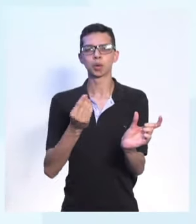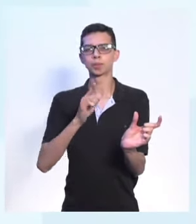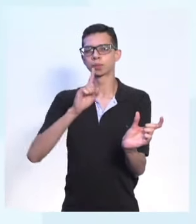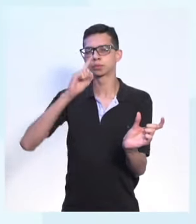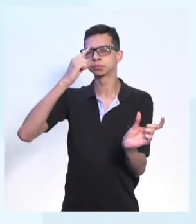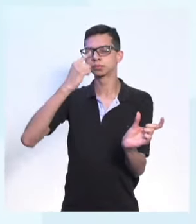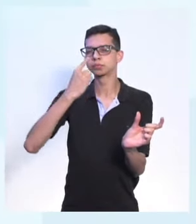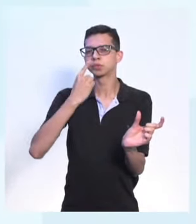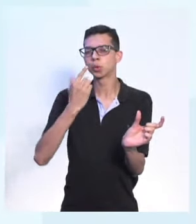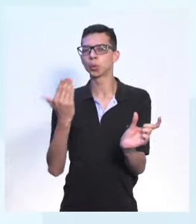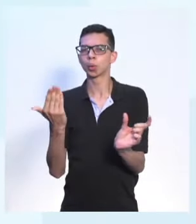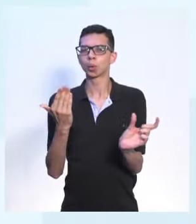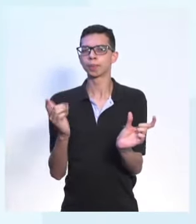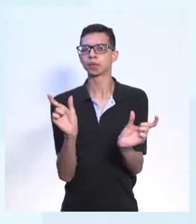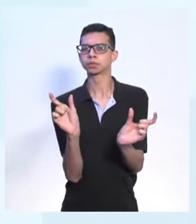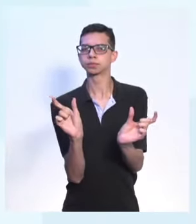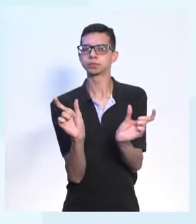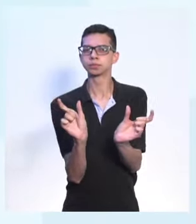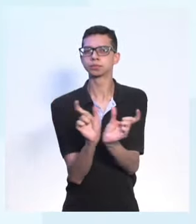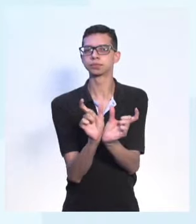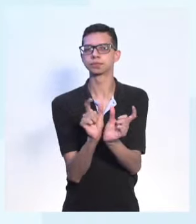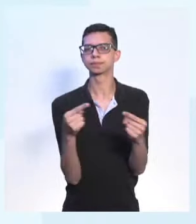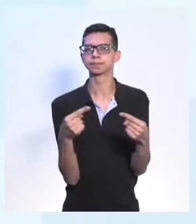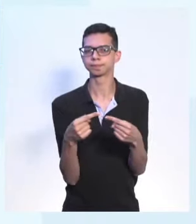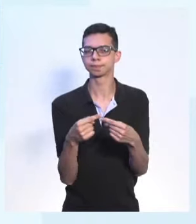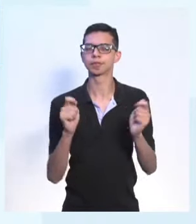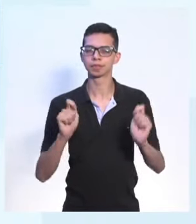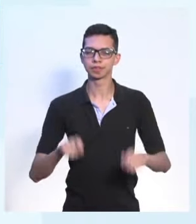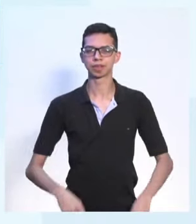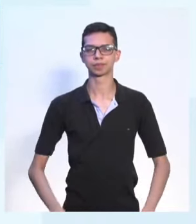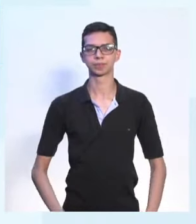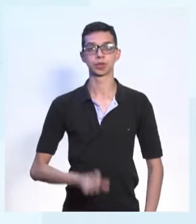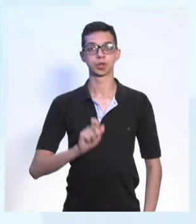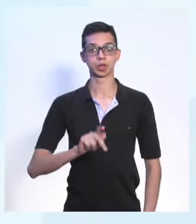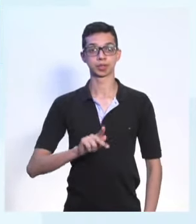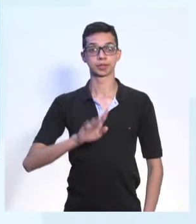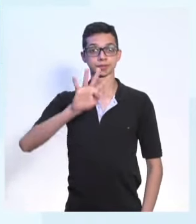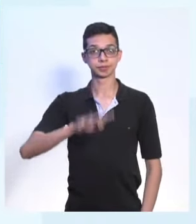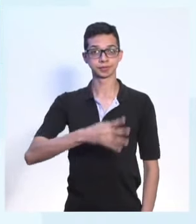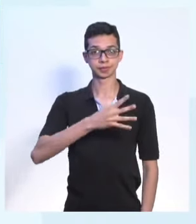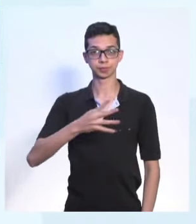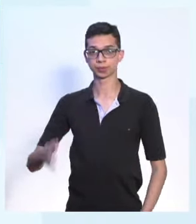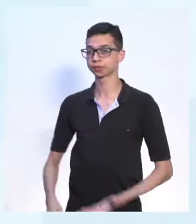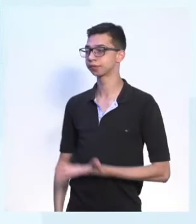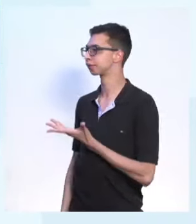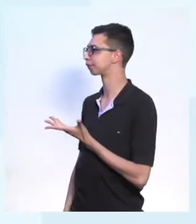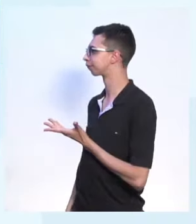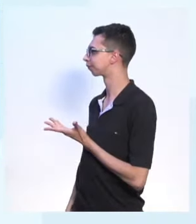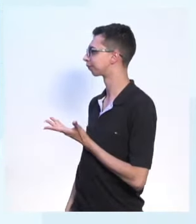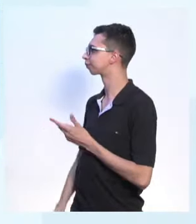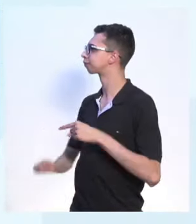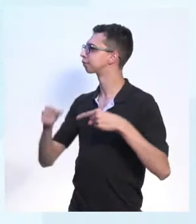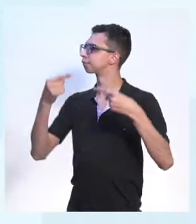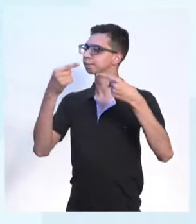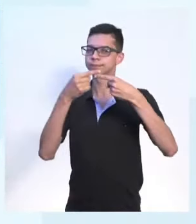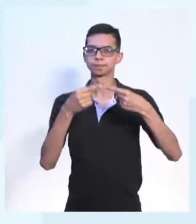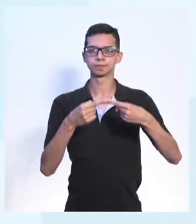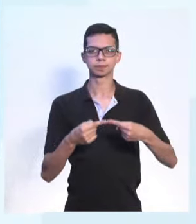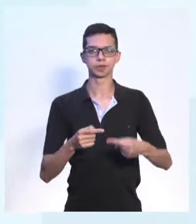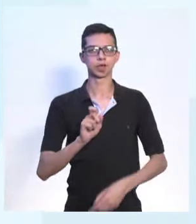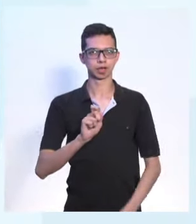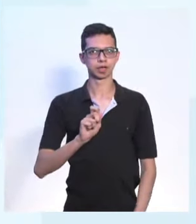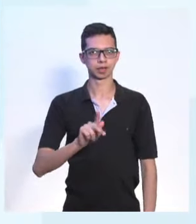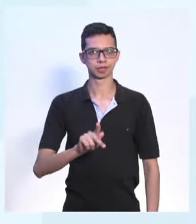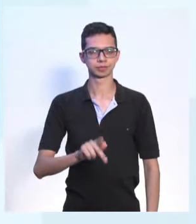definições. Legal. Então, no próximo slide, a gente tem aí uma tabelinha para que vocês façam essa relação. Match the columns,